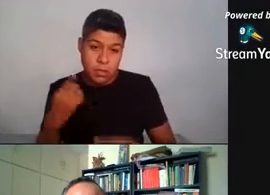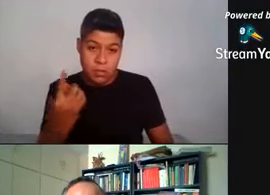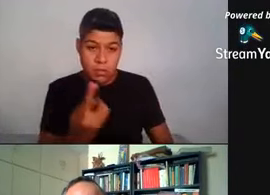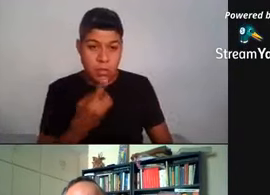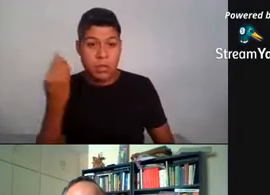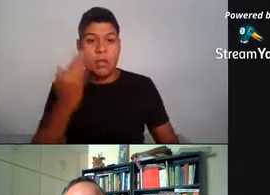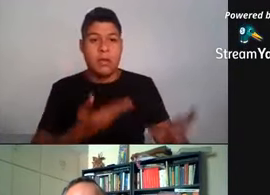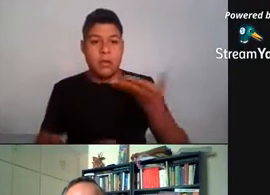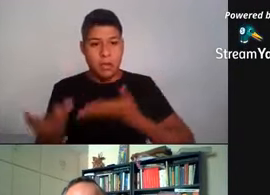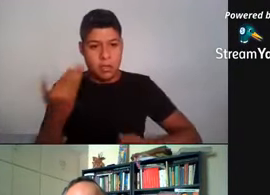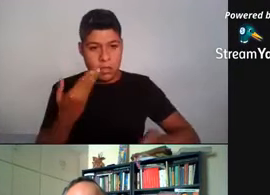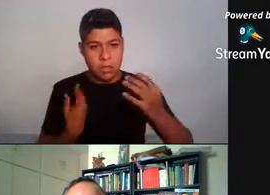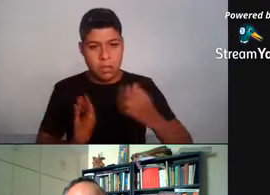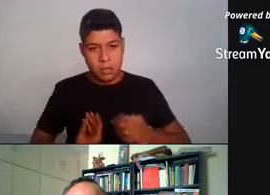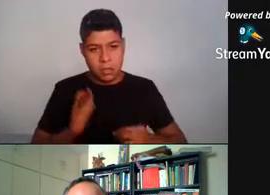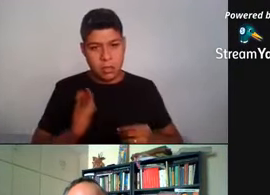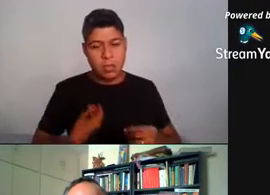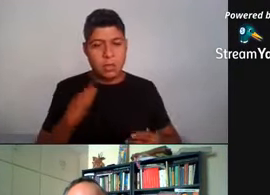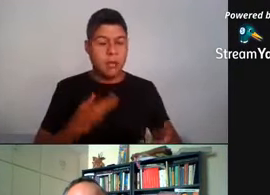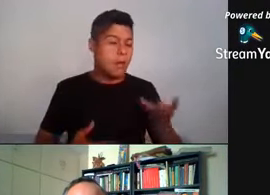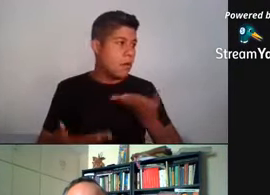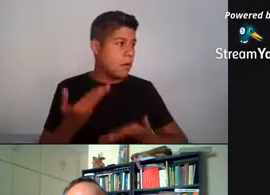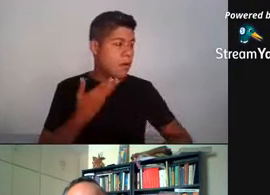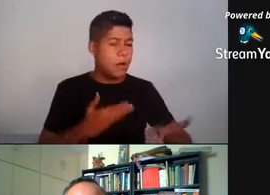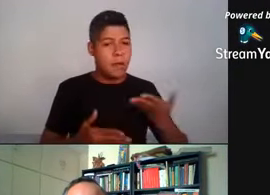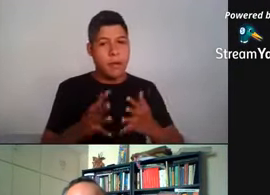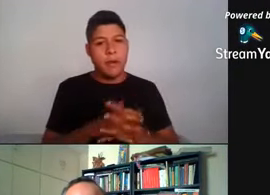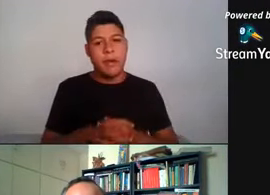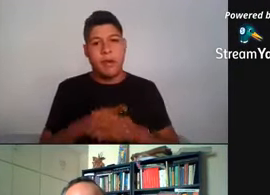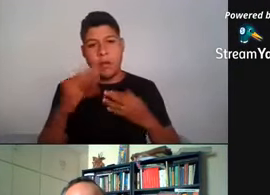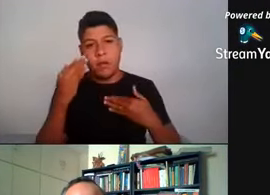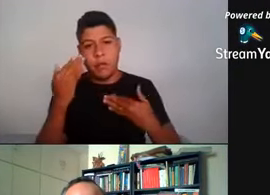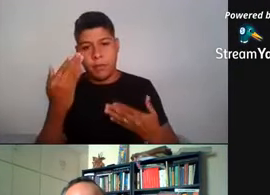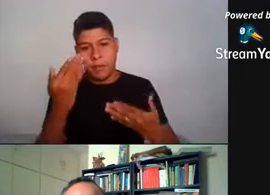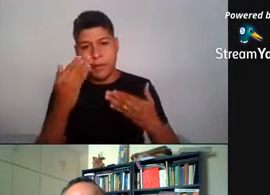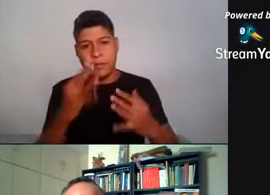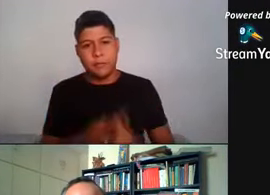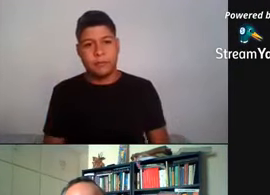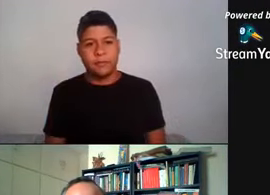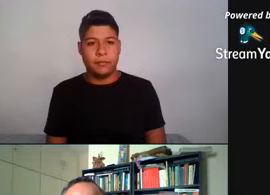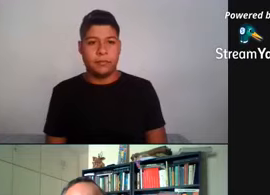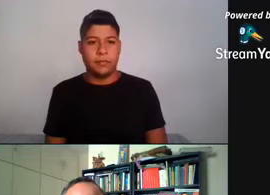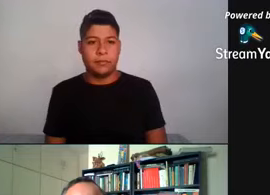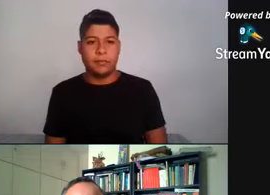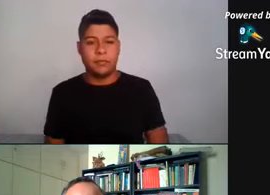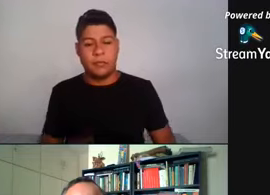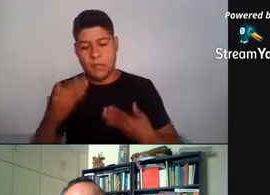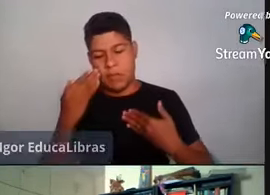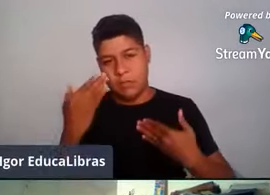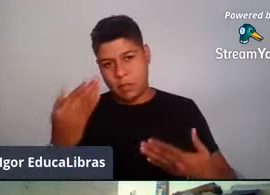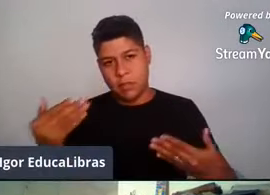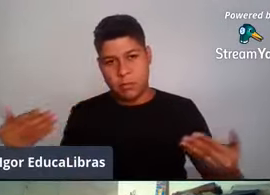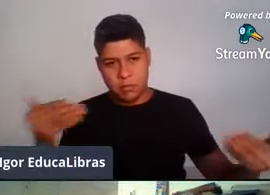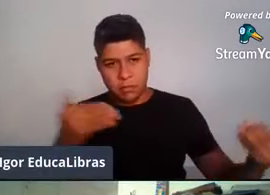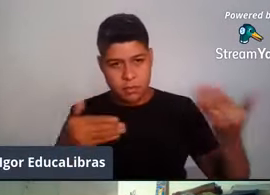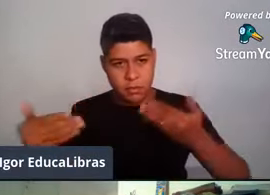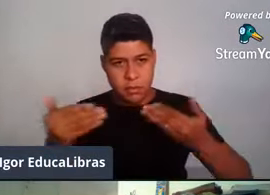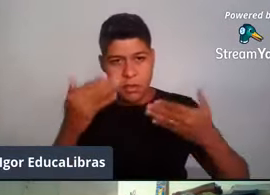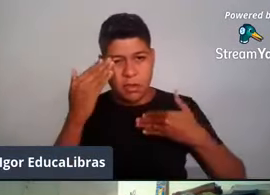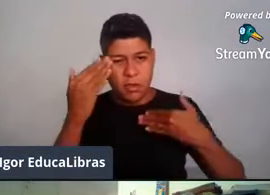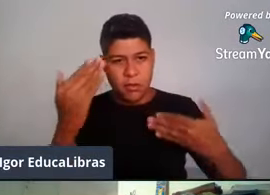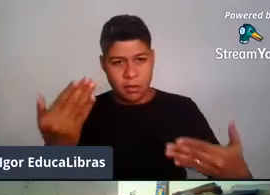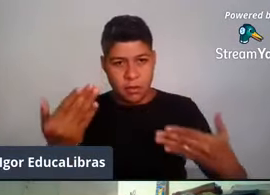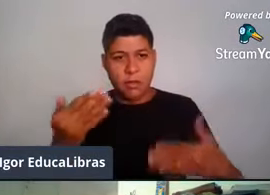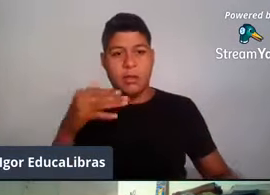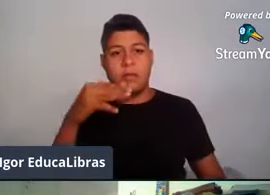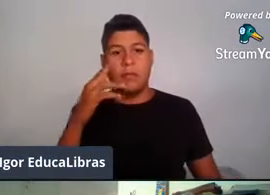ou seja, estar mais próximo. Muito obrigado. Obrigado pela sua disposição, obrigado por estar aqui.